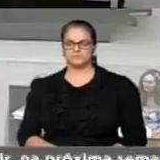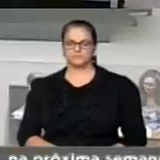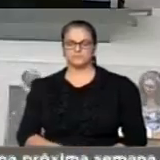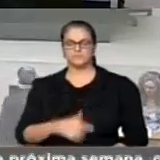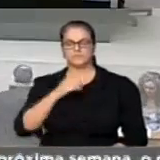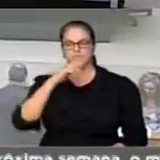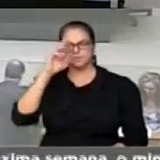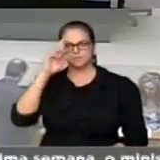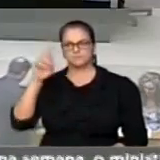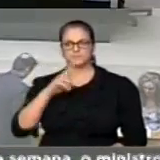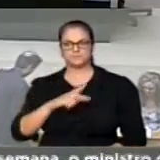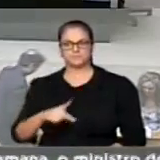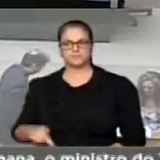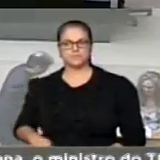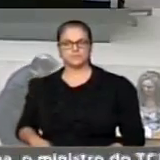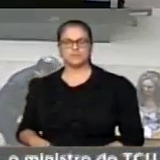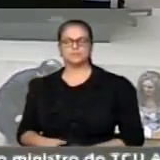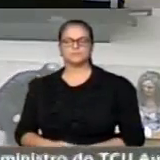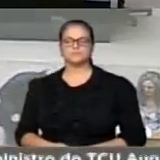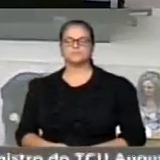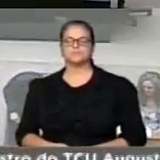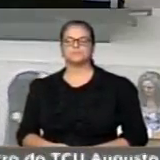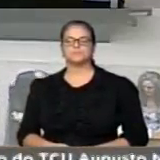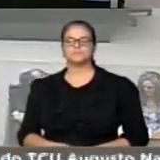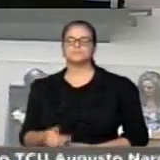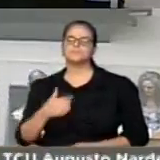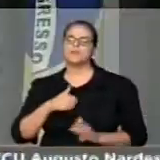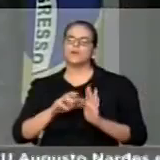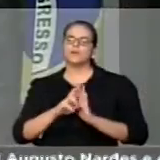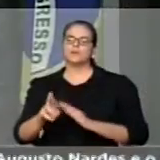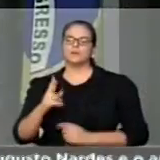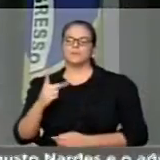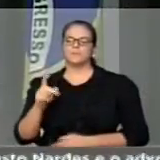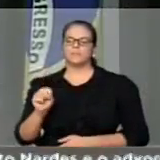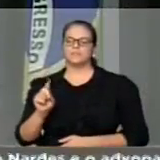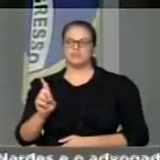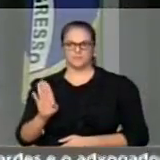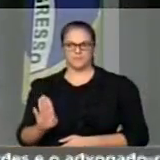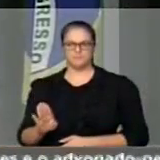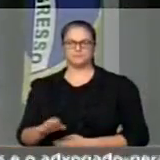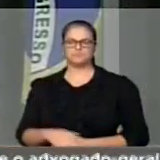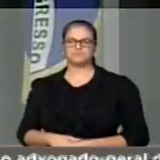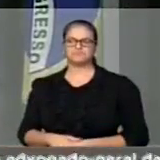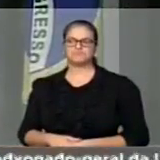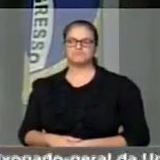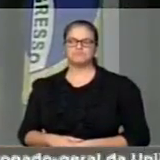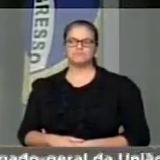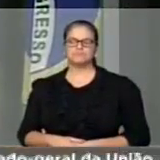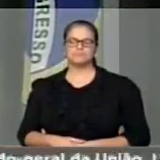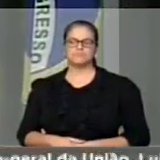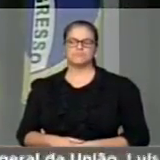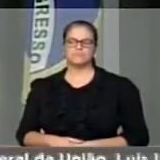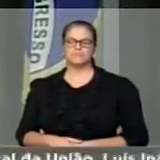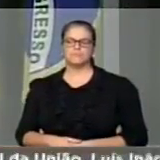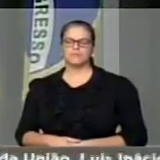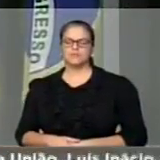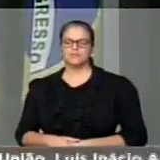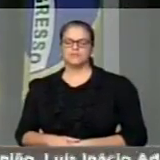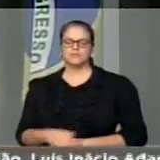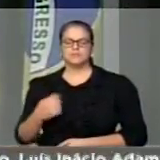Senhor presidente, em nome do PSDB é preciso colocar a questão histórica do